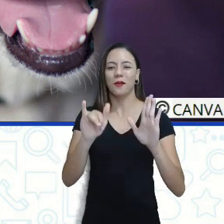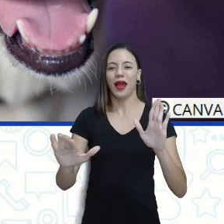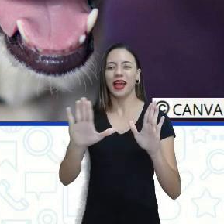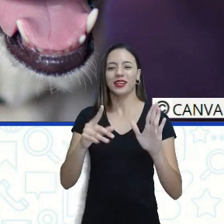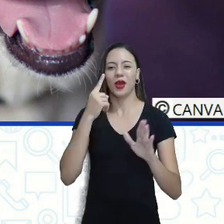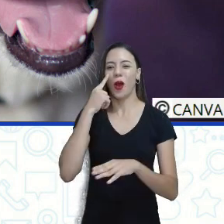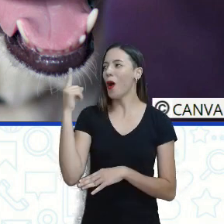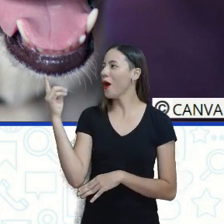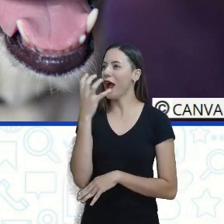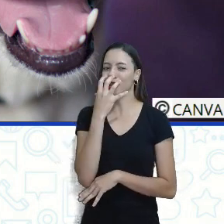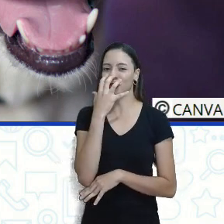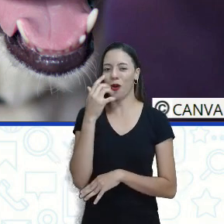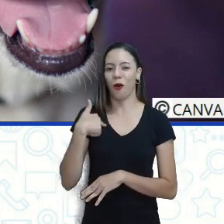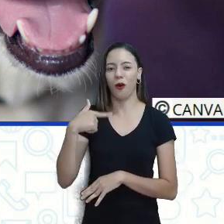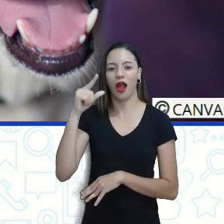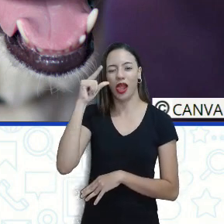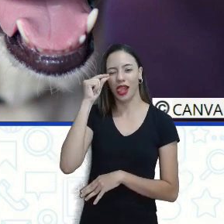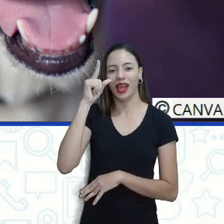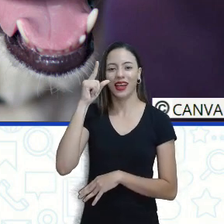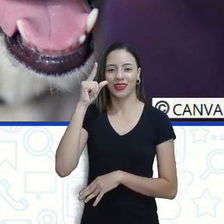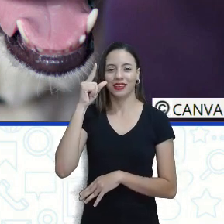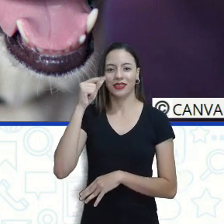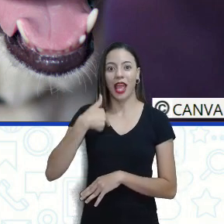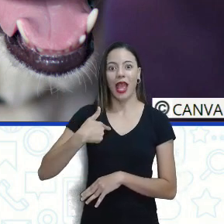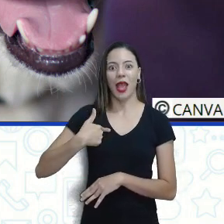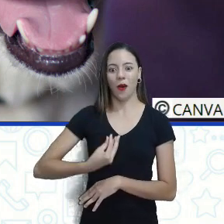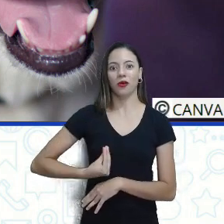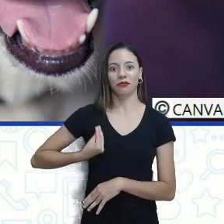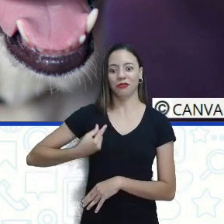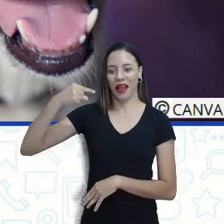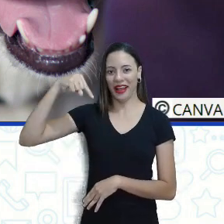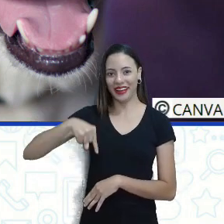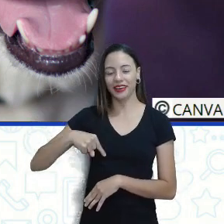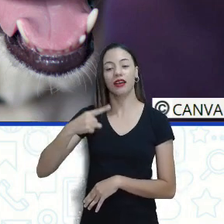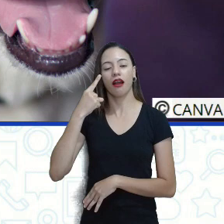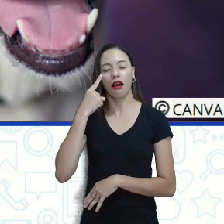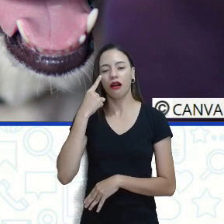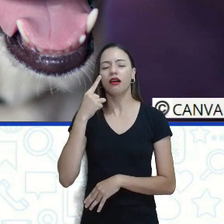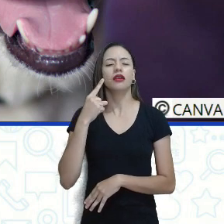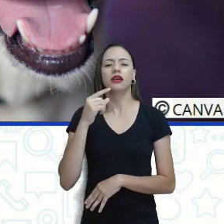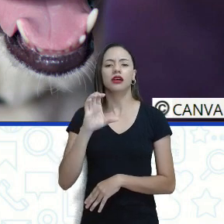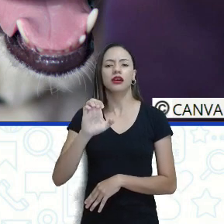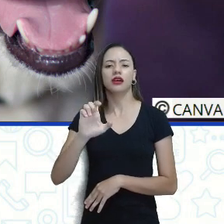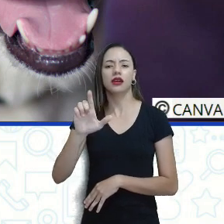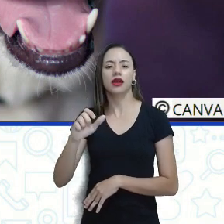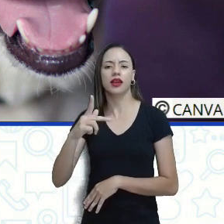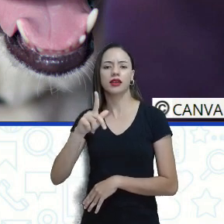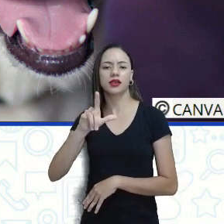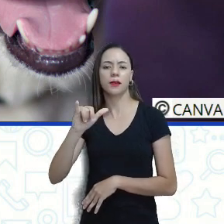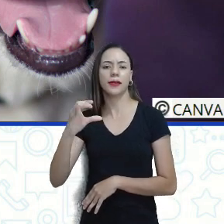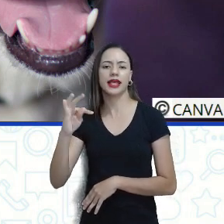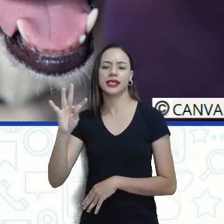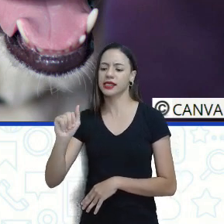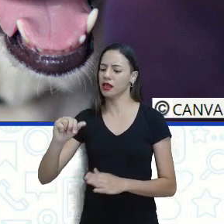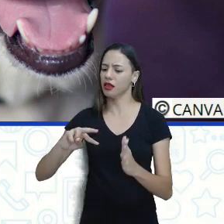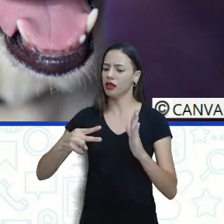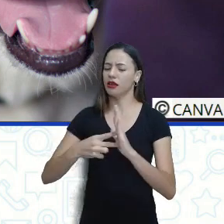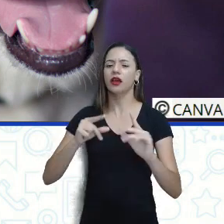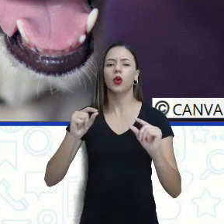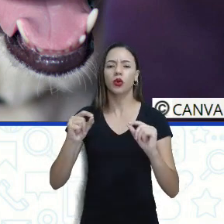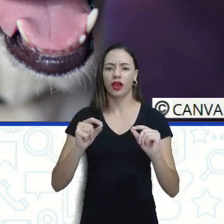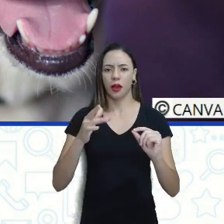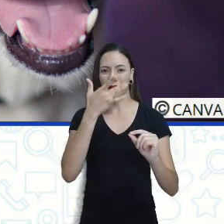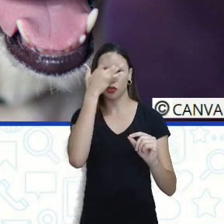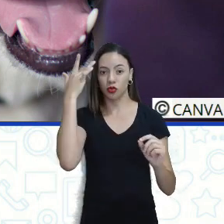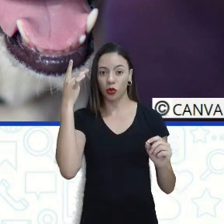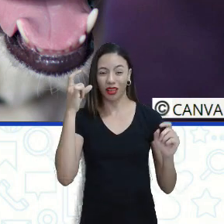dizendo, olha, eu estou aqui. A gente diz que na modalidade explícita, como o nome sugere, os leitores não têm